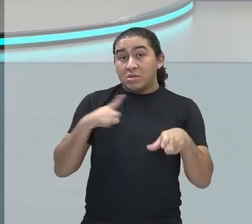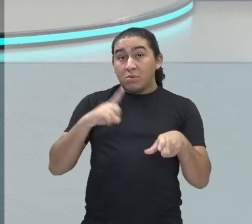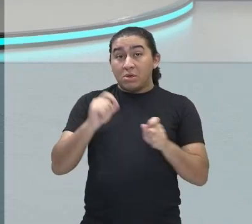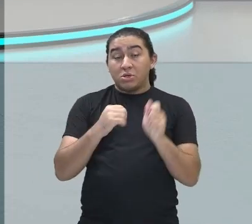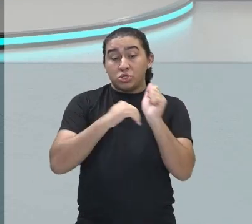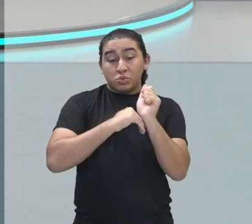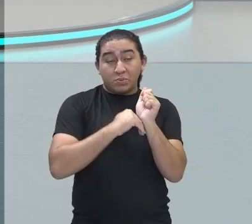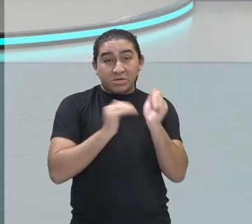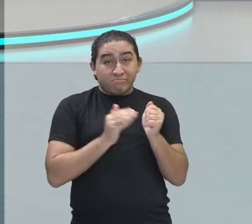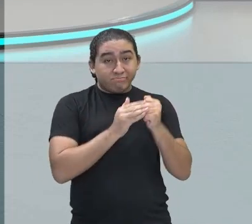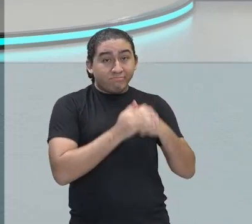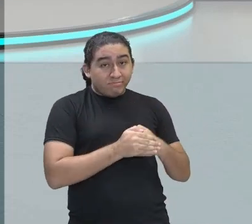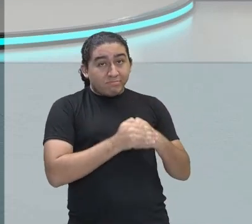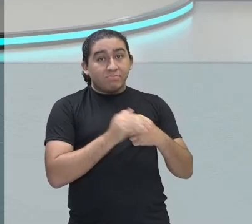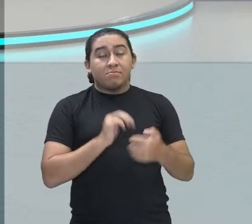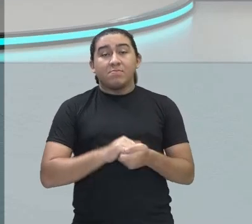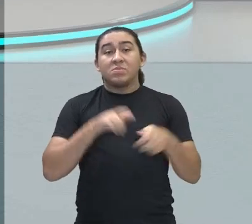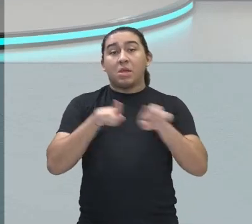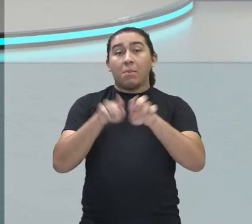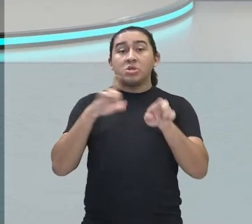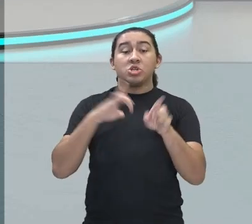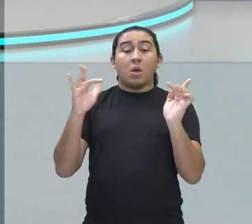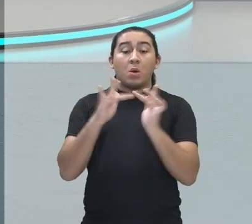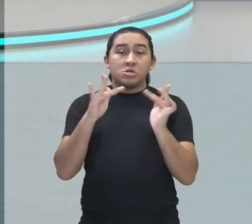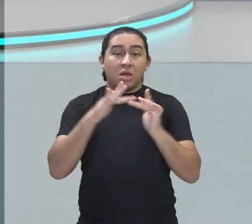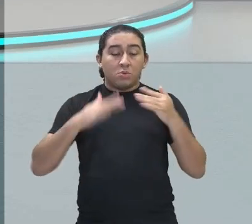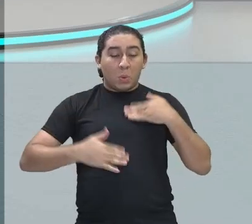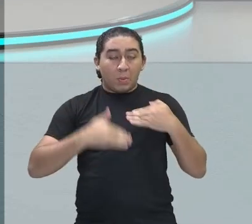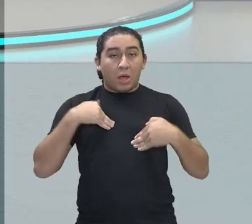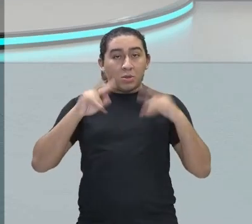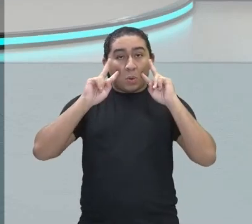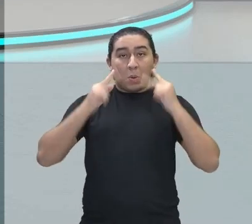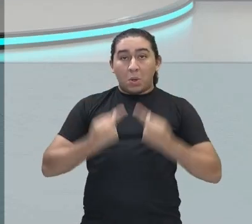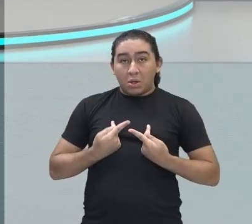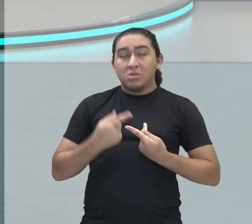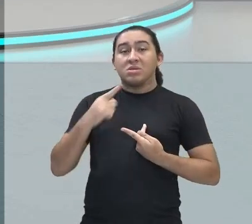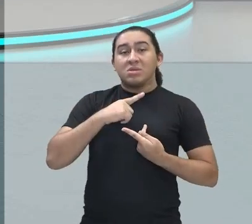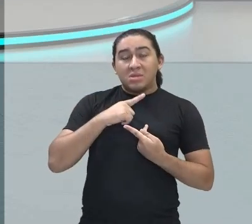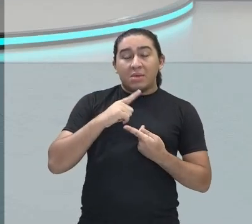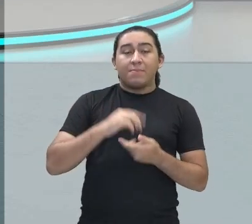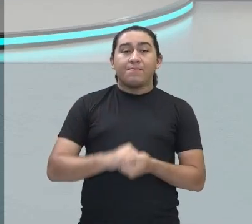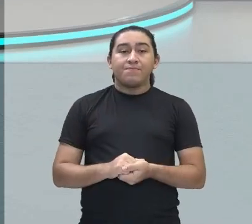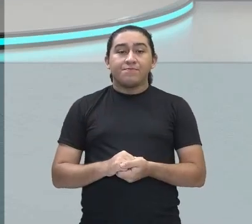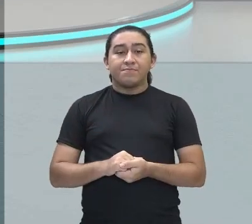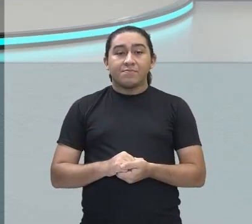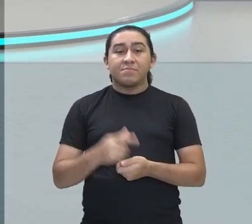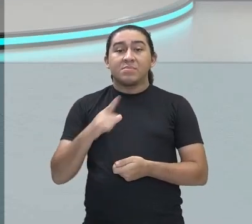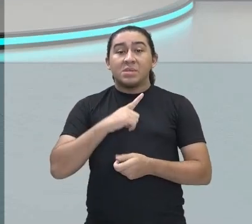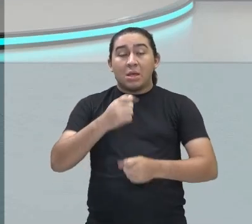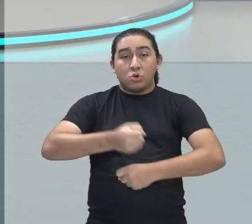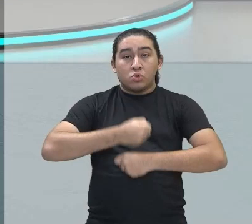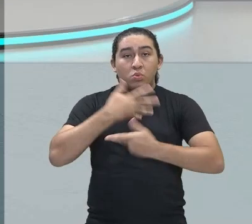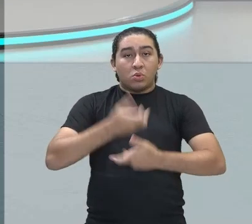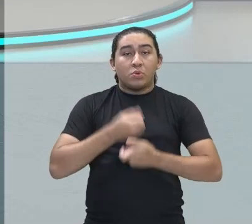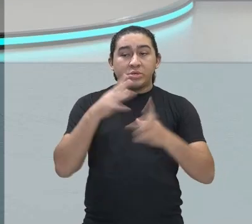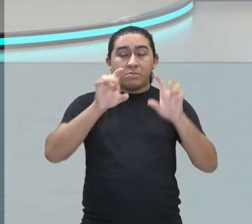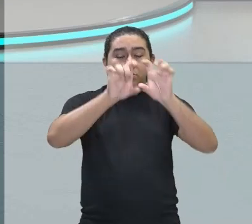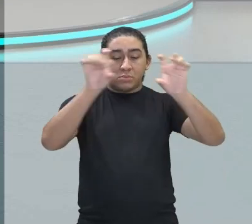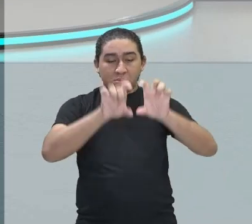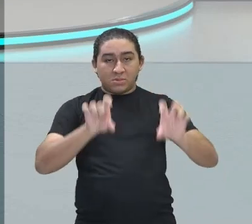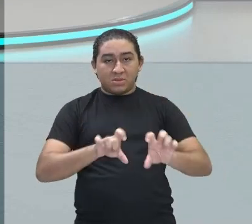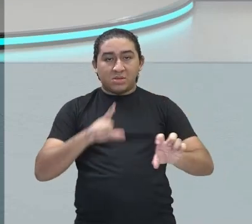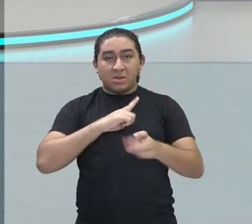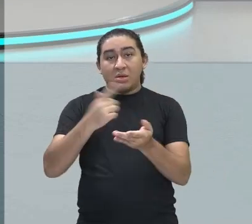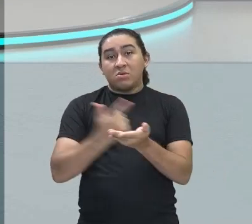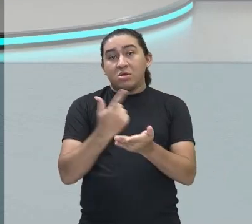com forte apelo sensorial, como podemos observar no soneto Siderações, que consta no